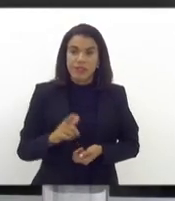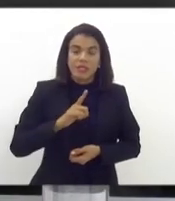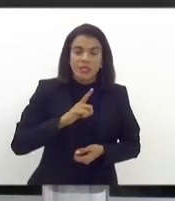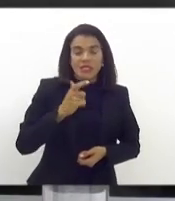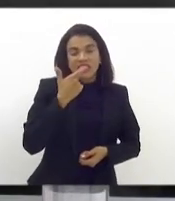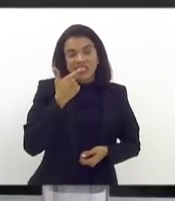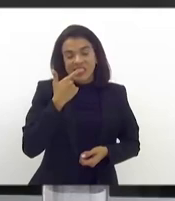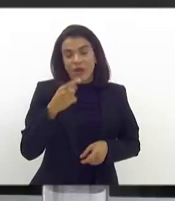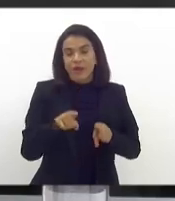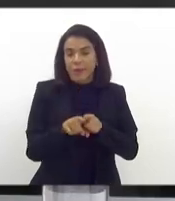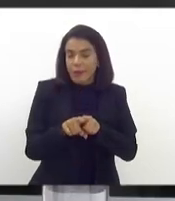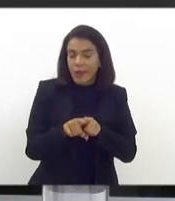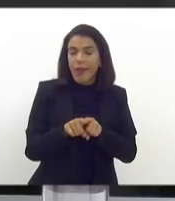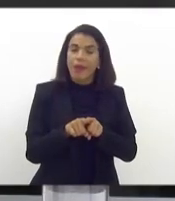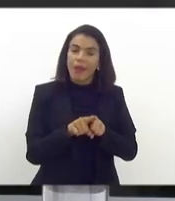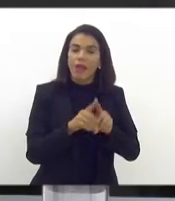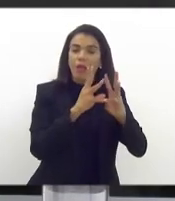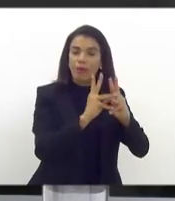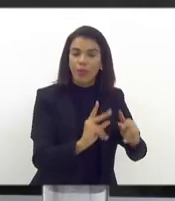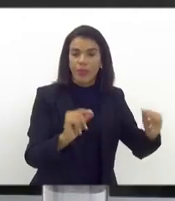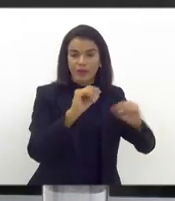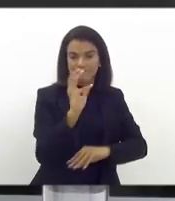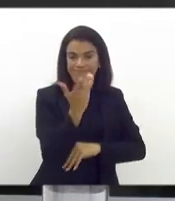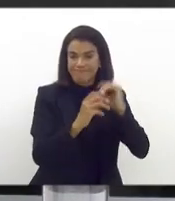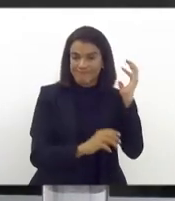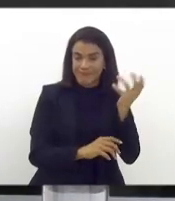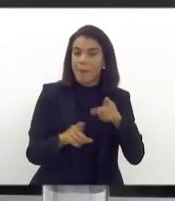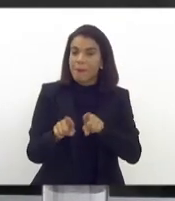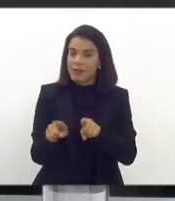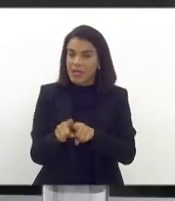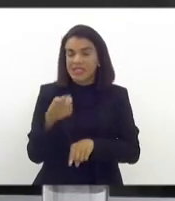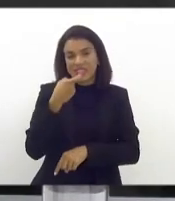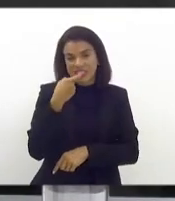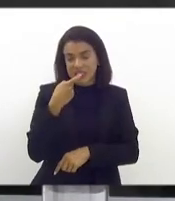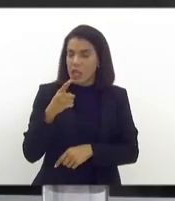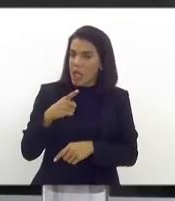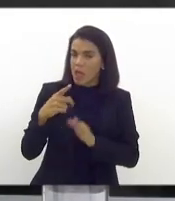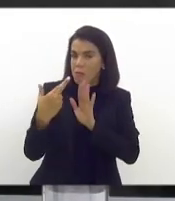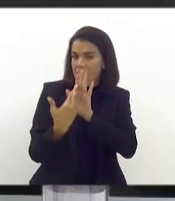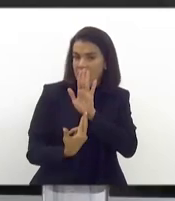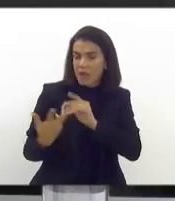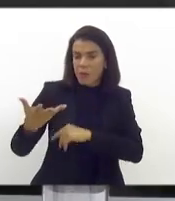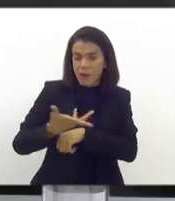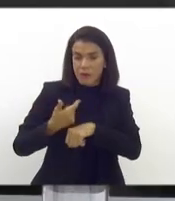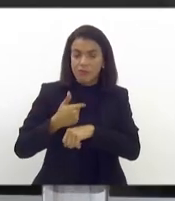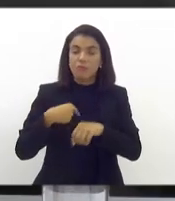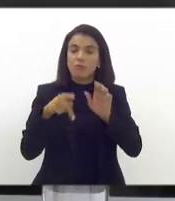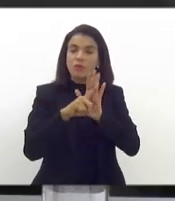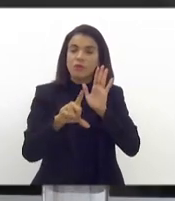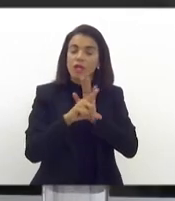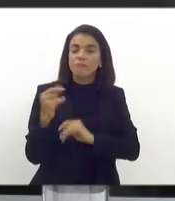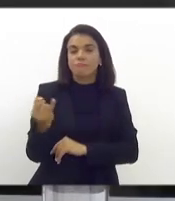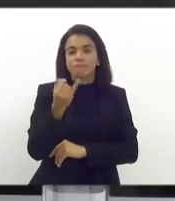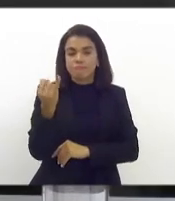Sacolas que são, embora biodegradáveis, são sacolas descartáveis. Tem um padrão de qualidade. Então, é um projeto que foi muito